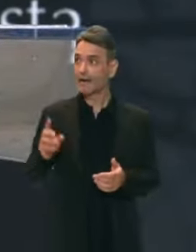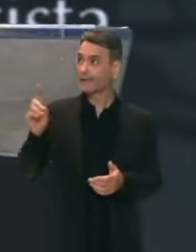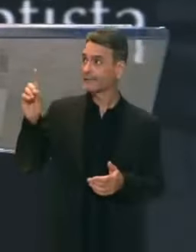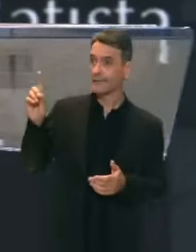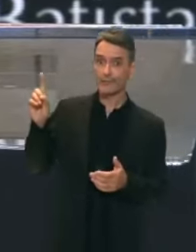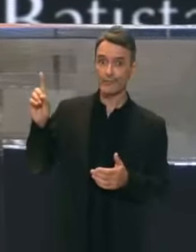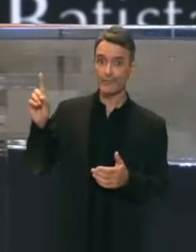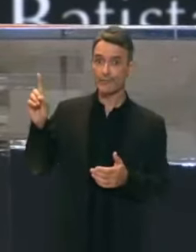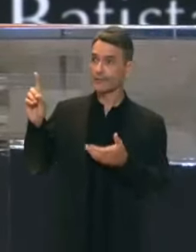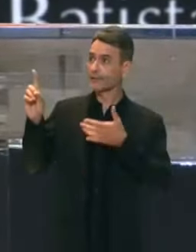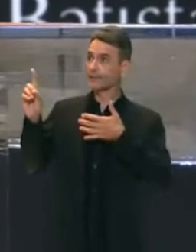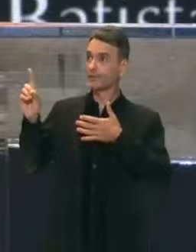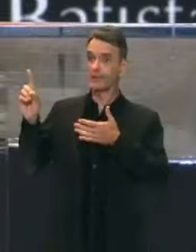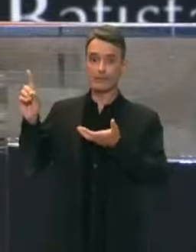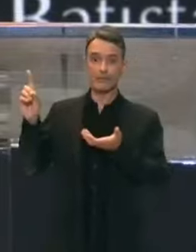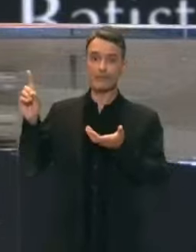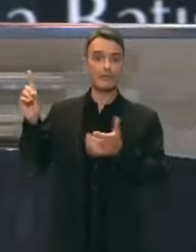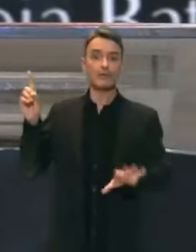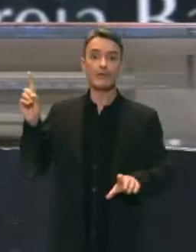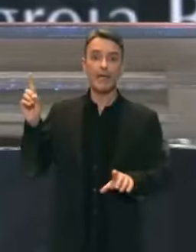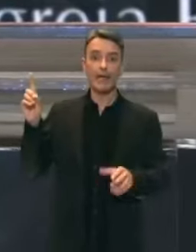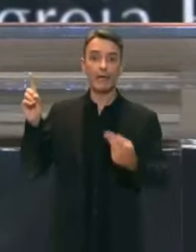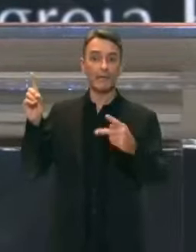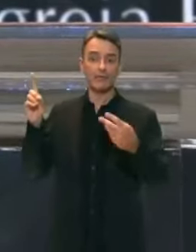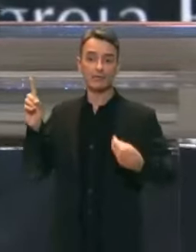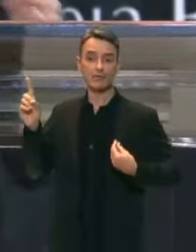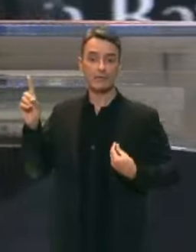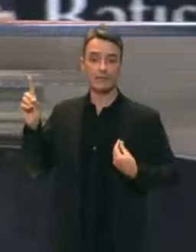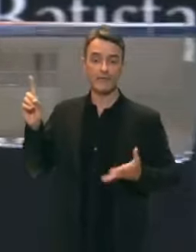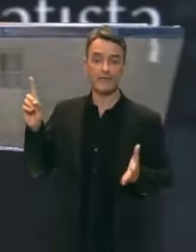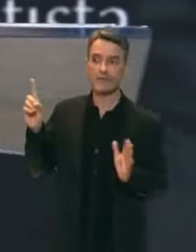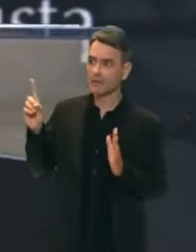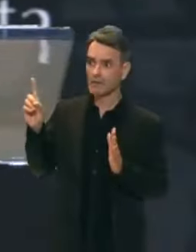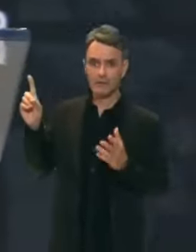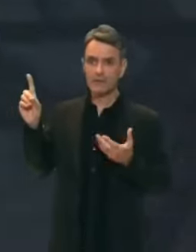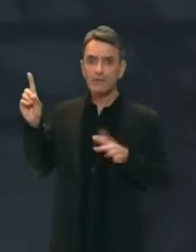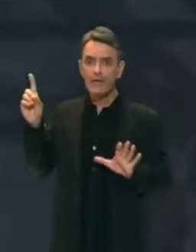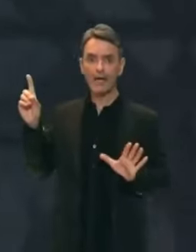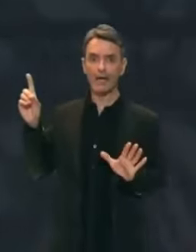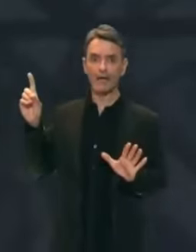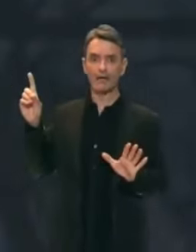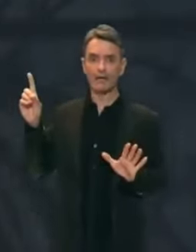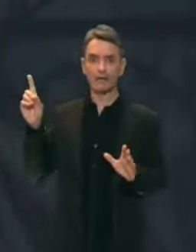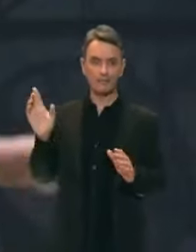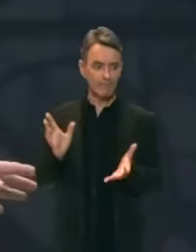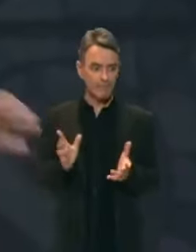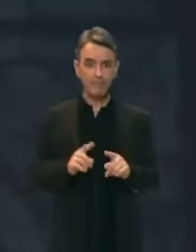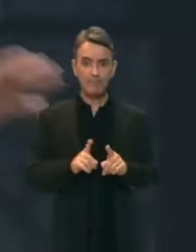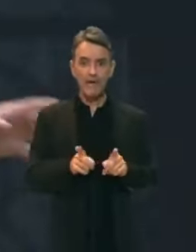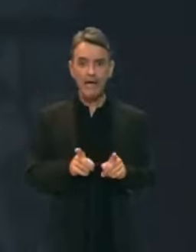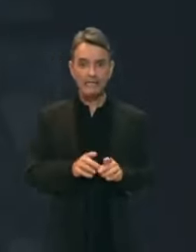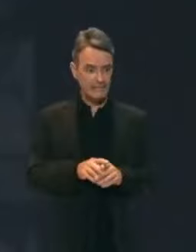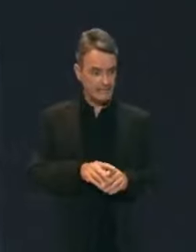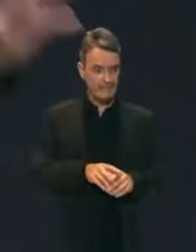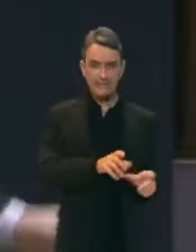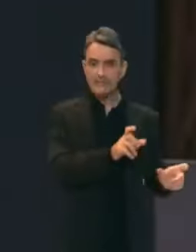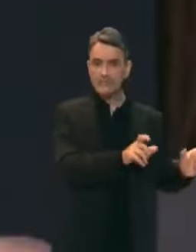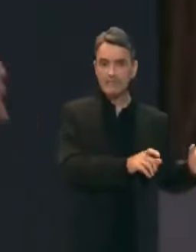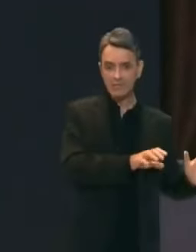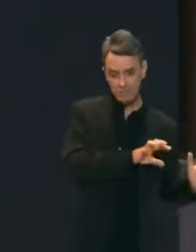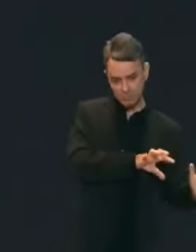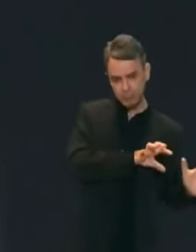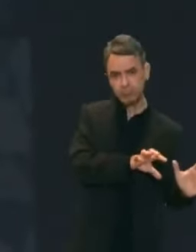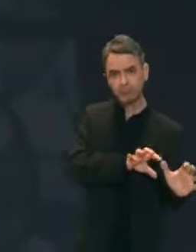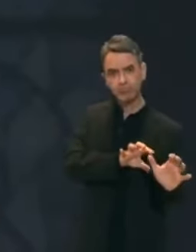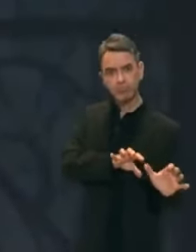para você. Pode ser que você, sem perceber, está sendo completamente